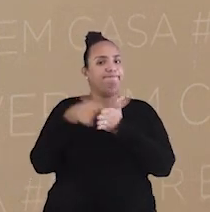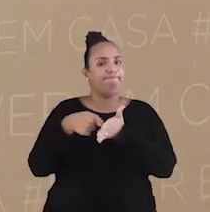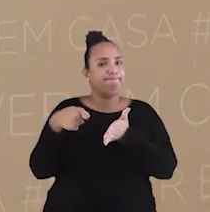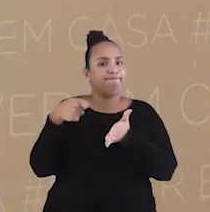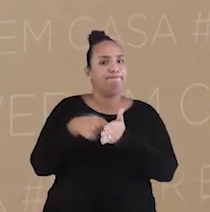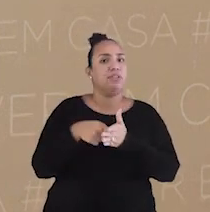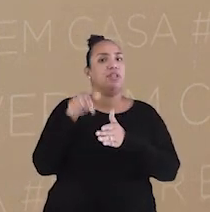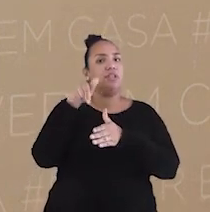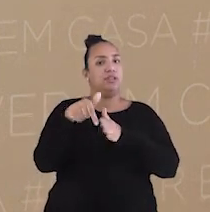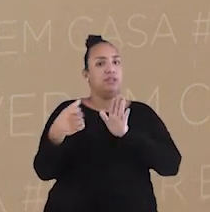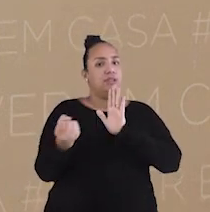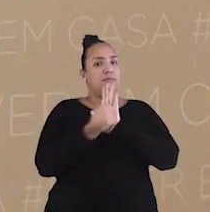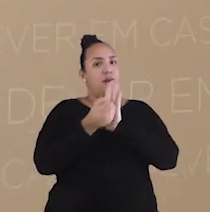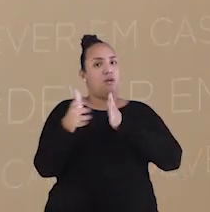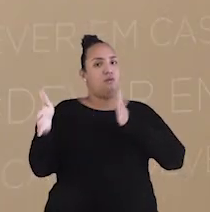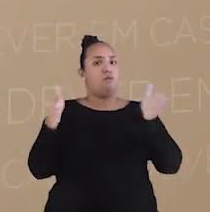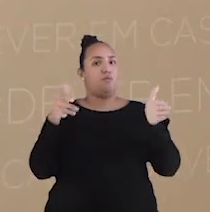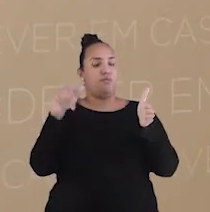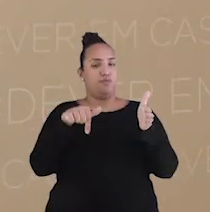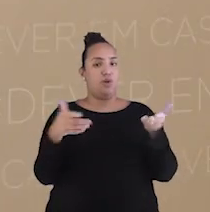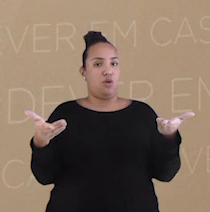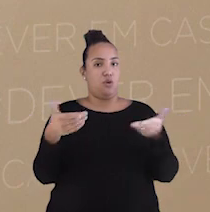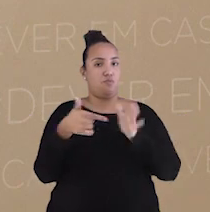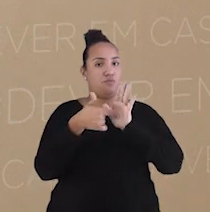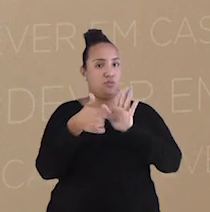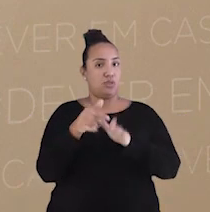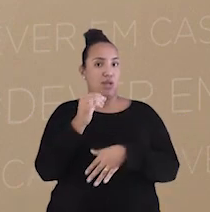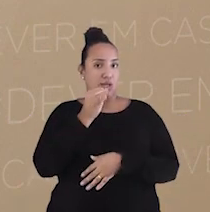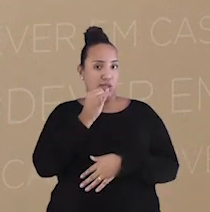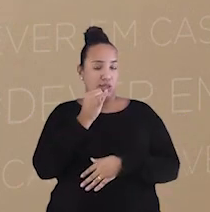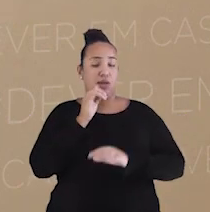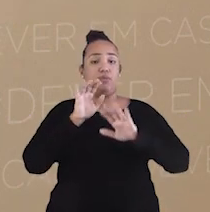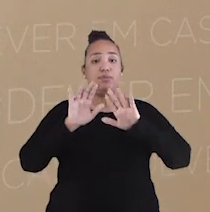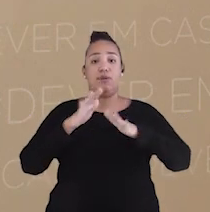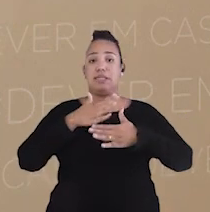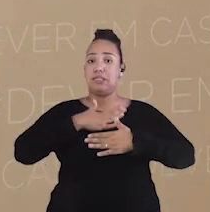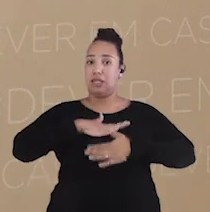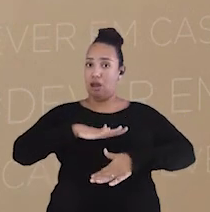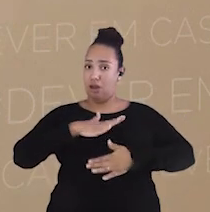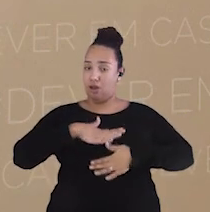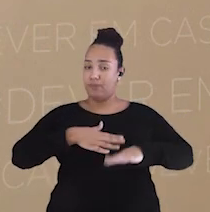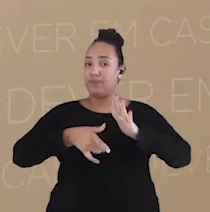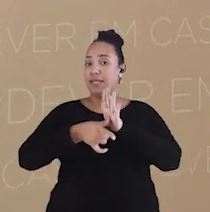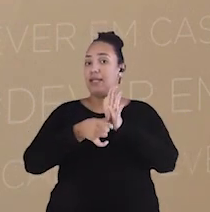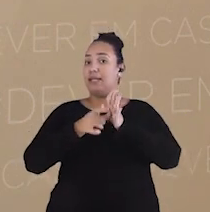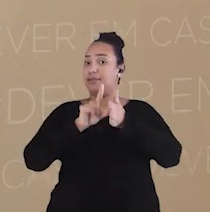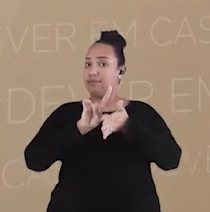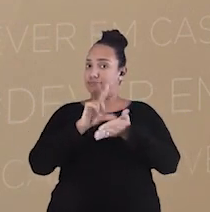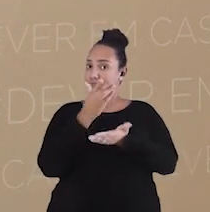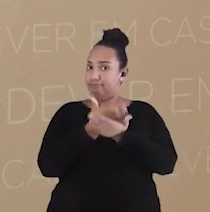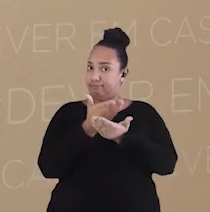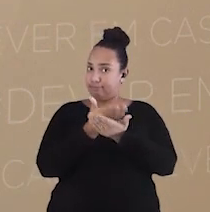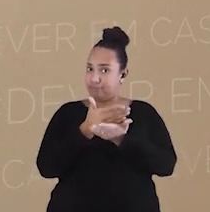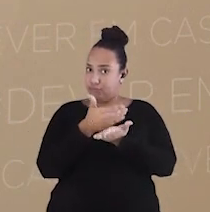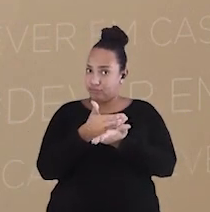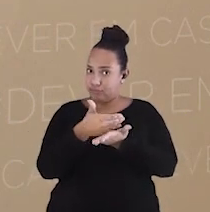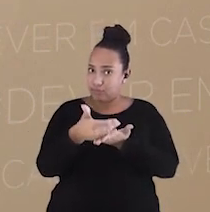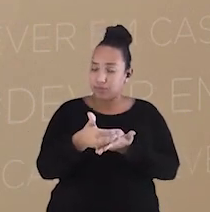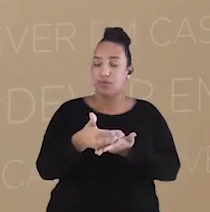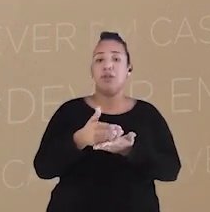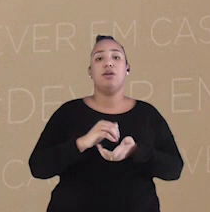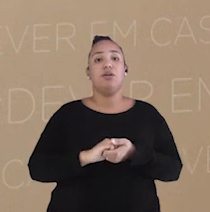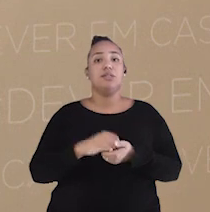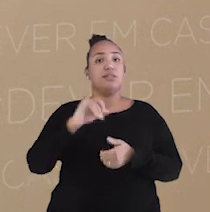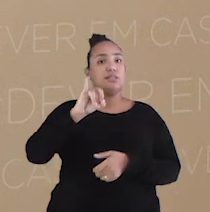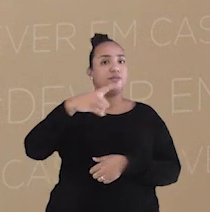que marcaram esse processo. Vamos ver alguns exemplos? Mas calma. Antes da gente continuar, se você ainda